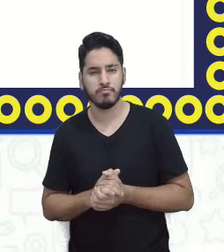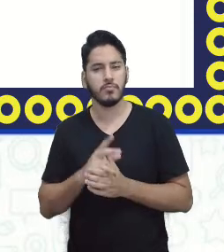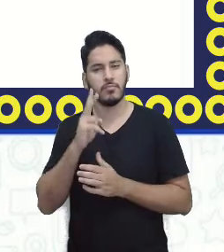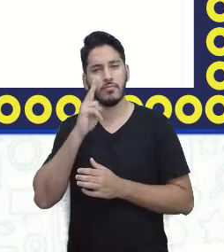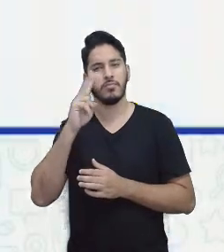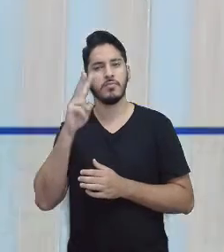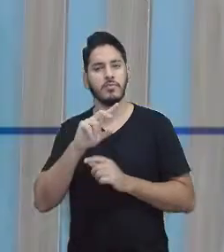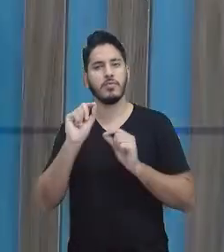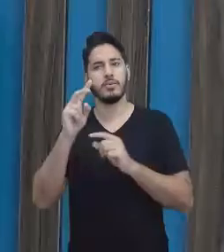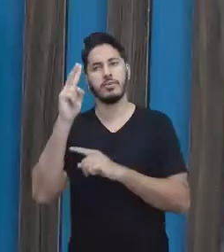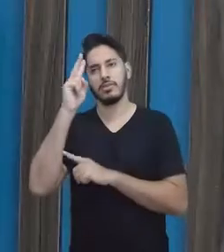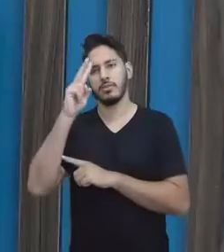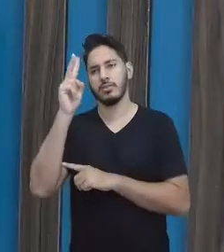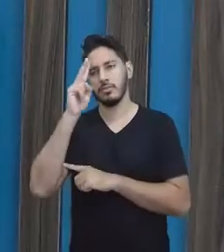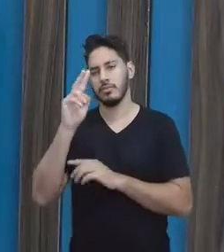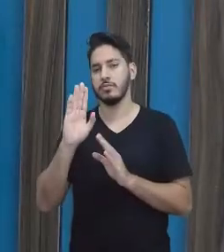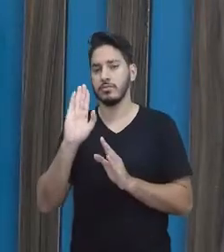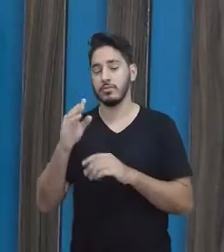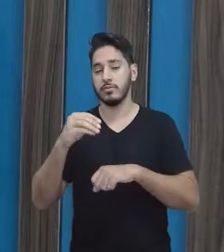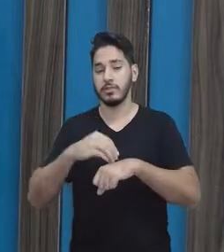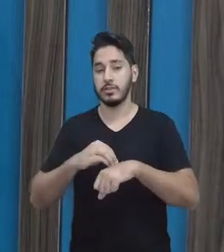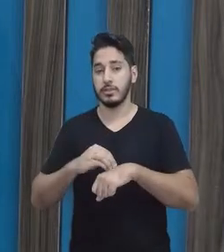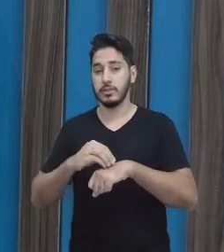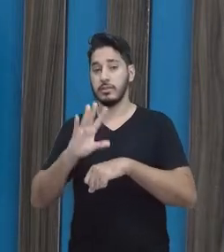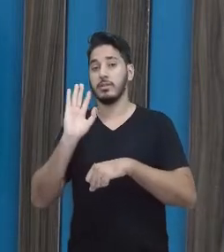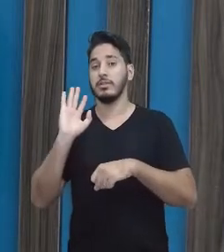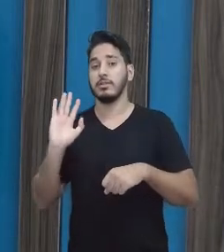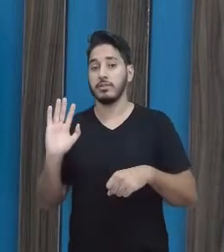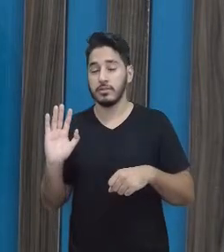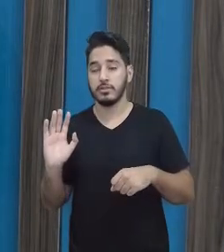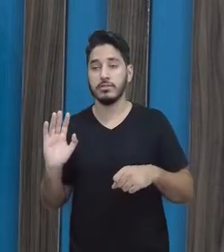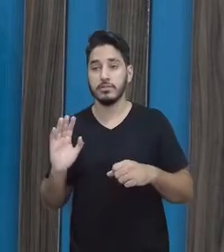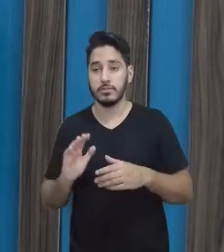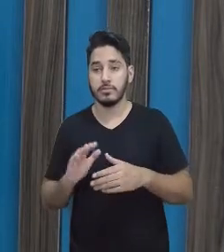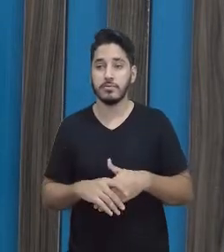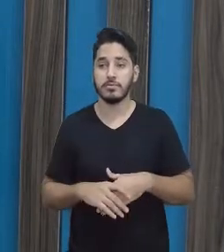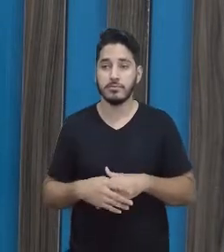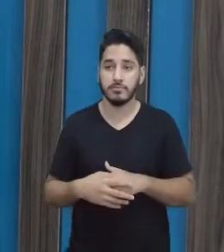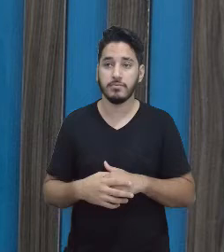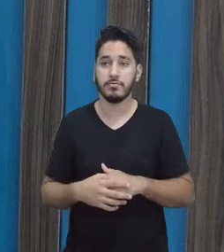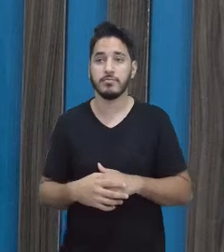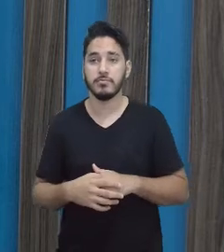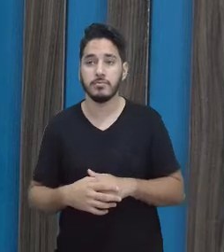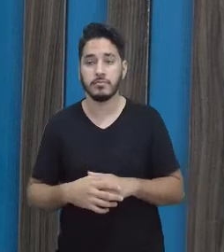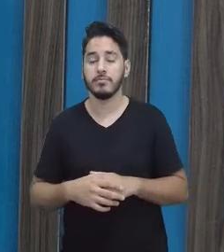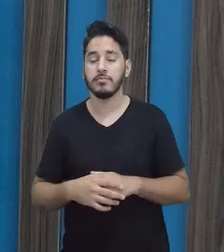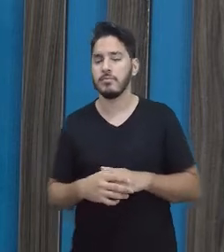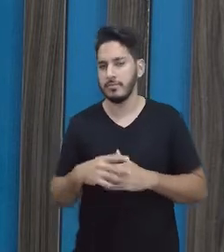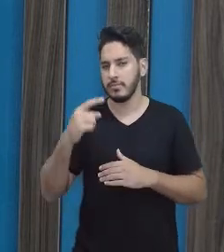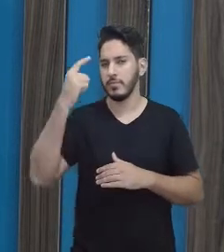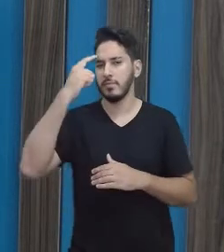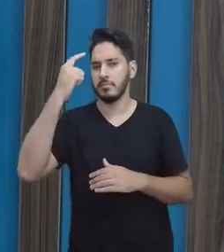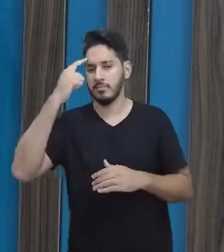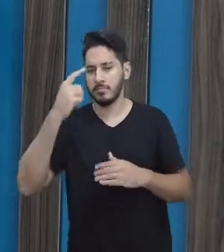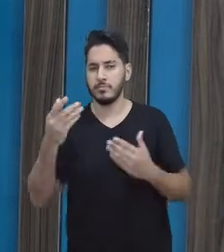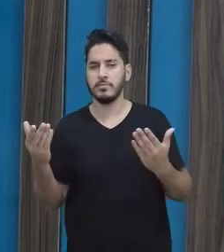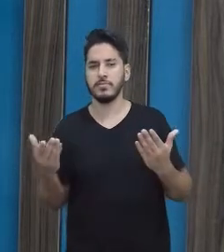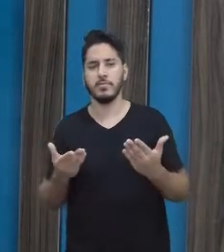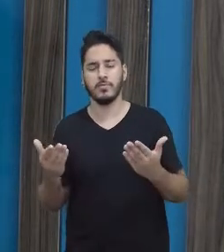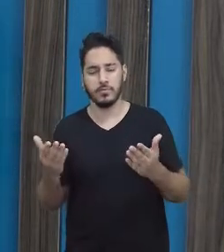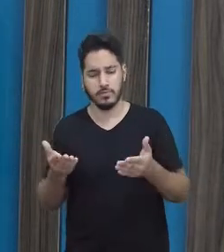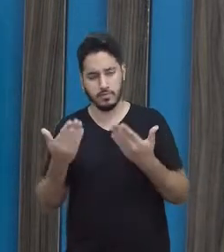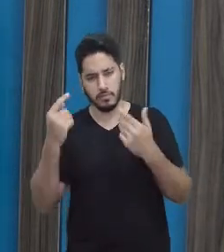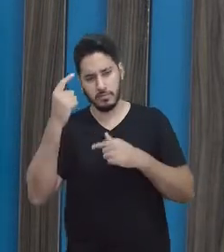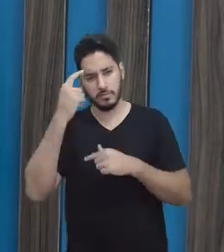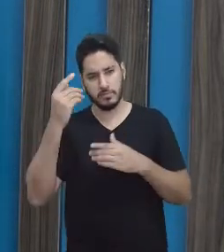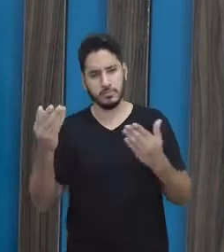né? O que é que lembra? Eu já dei aquela dica, né? Vamos lá, vamos pensar aí, pessoal. Vamos lá,